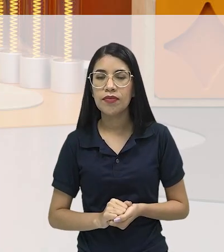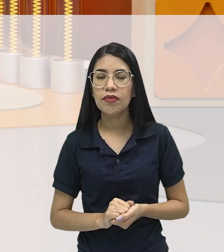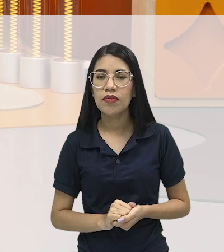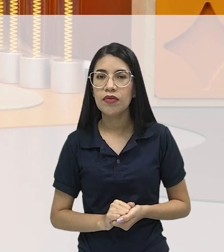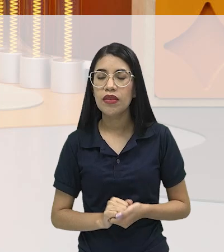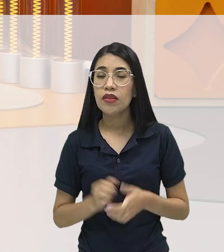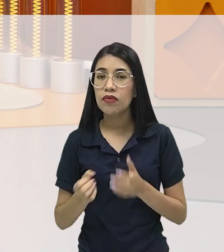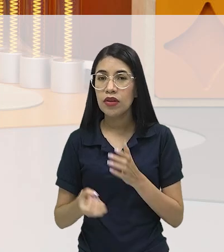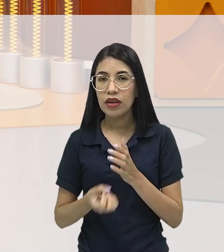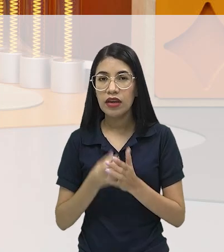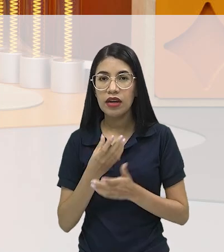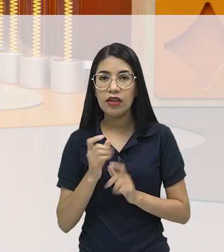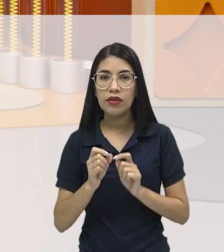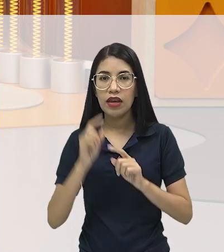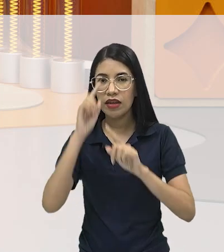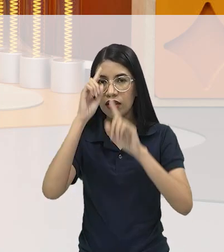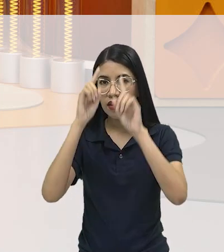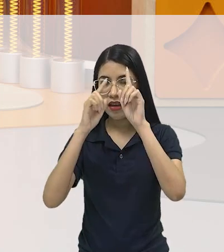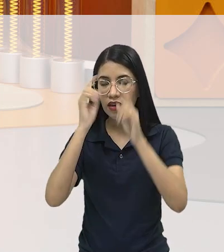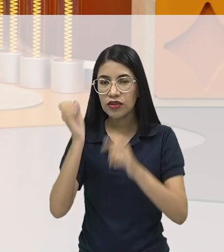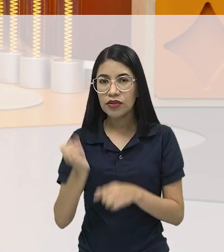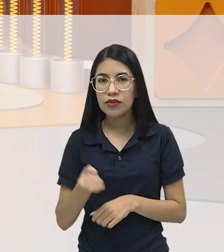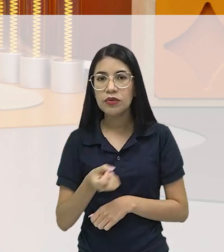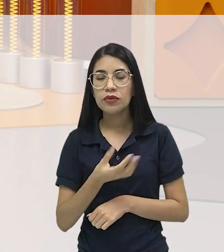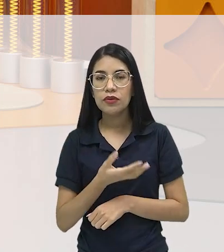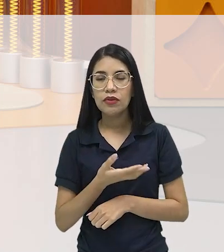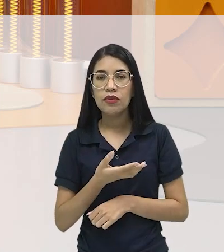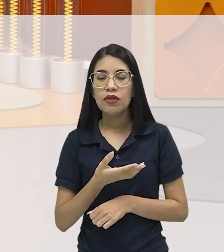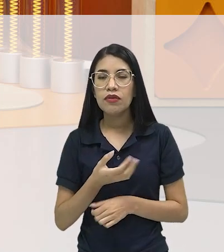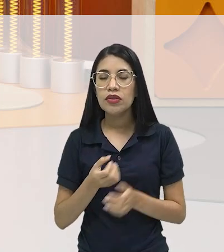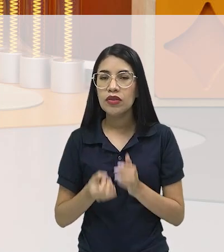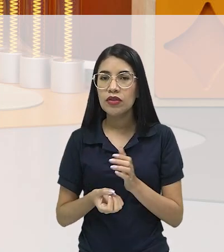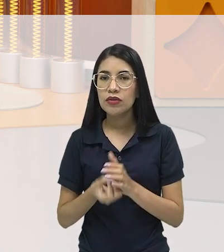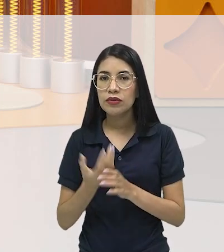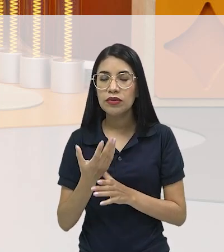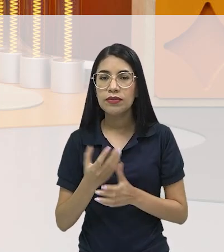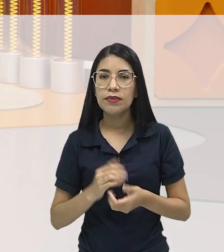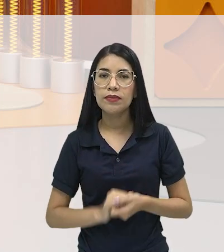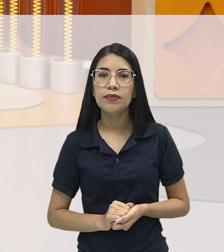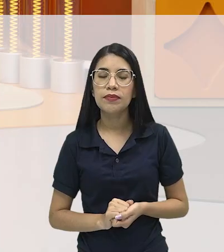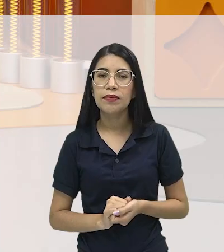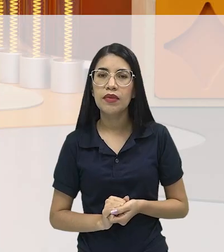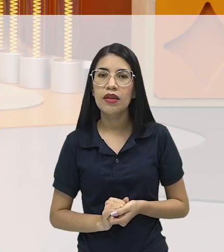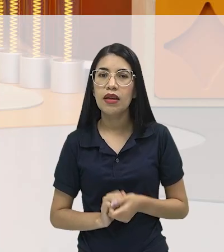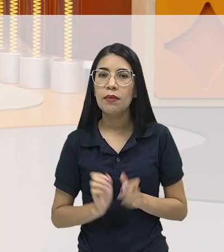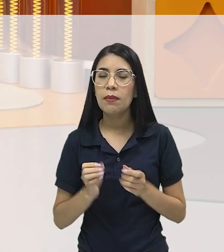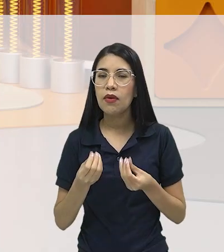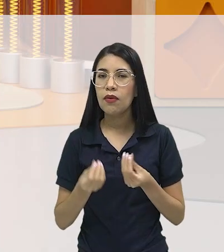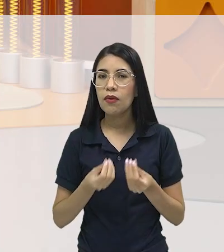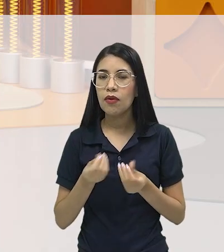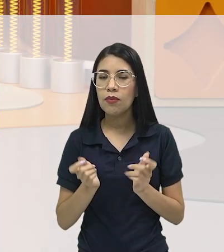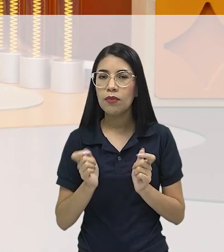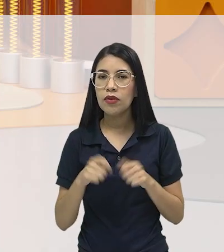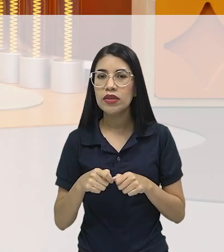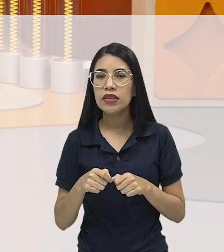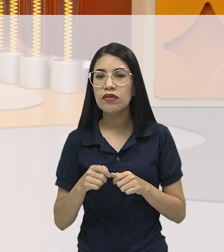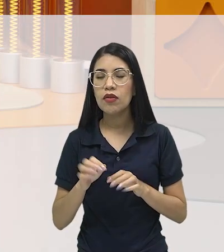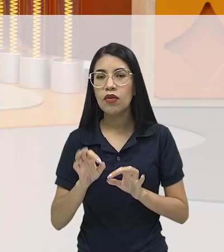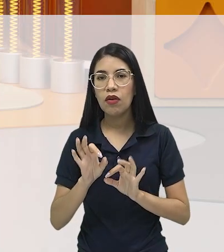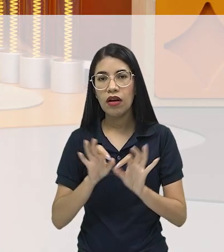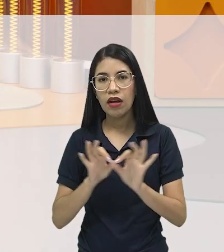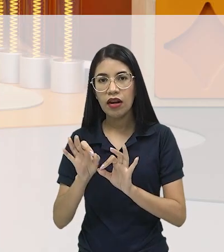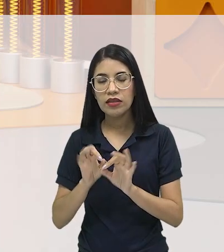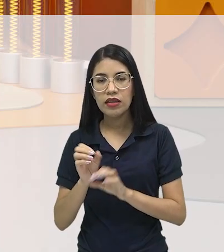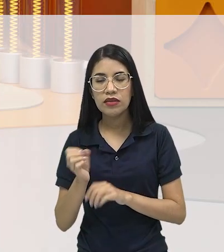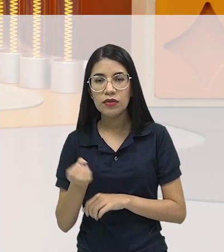que surgem as novas ideias, né? As novas ideias surgem para pensar como uma nova